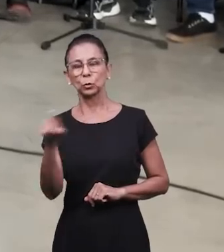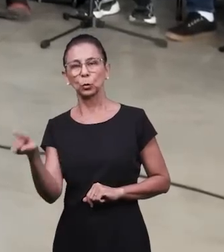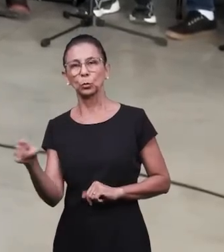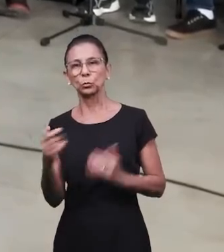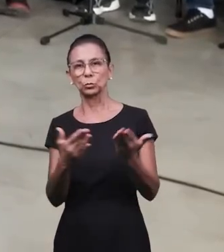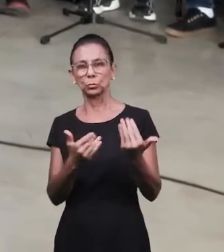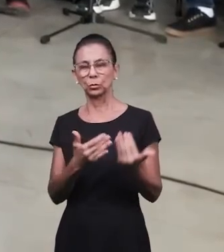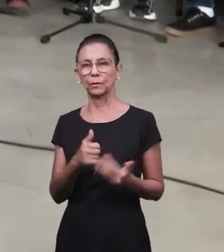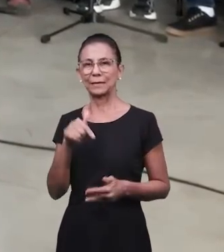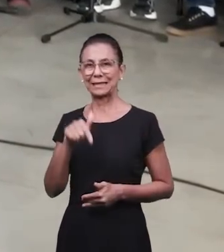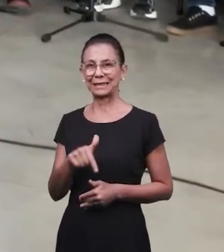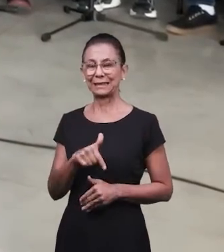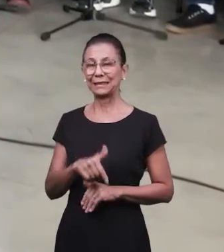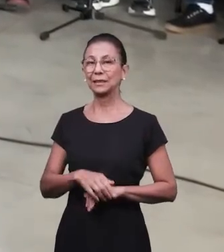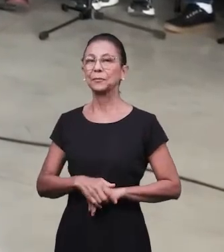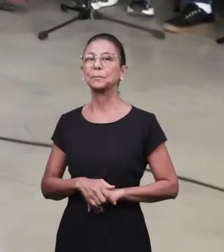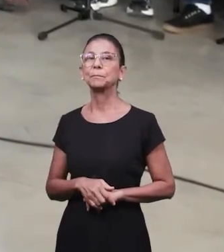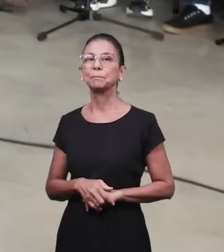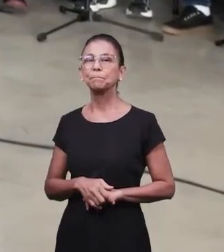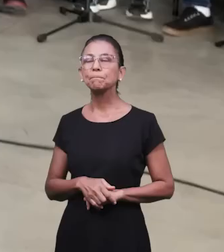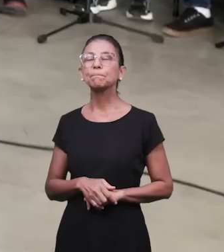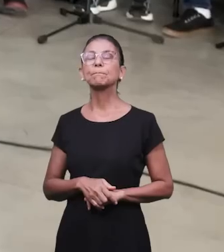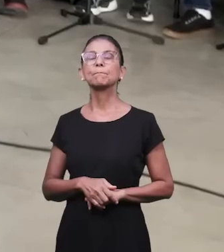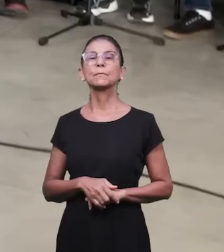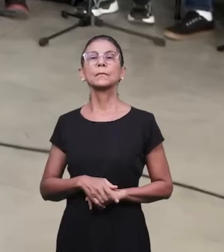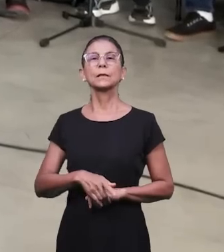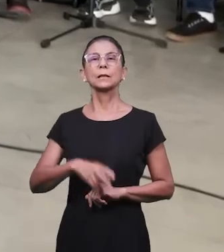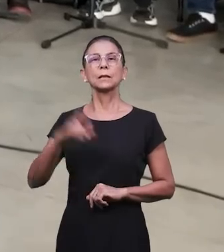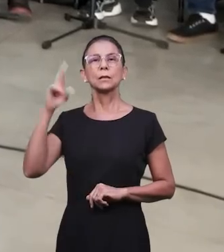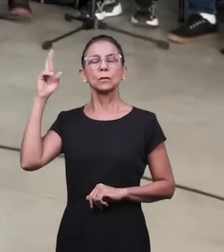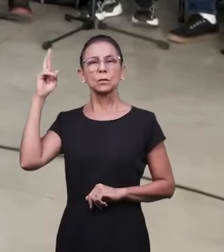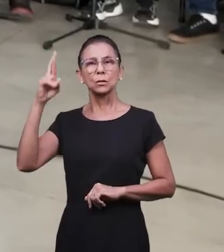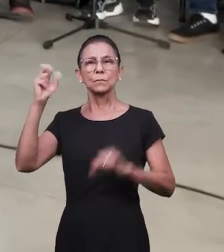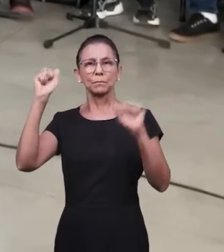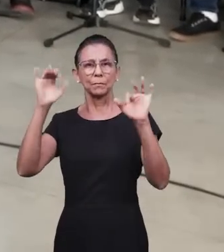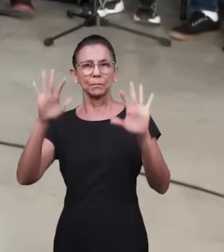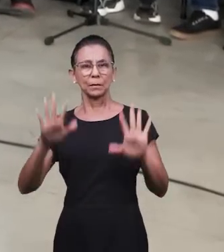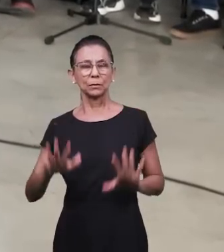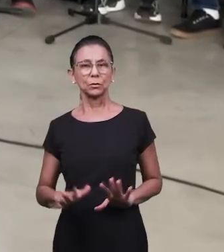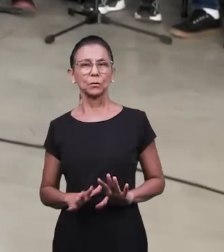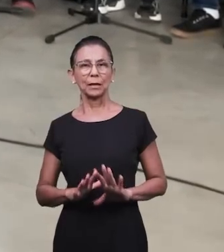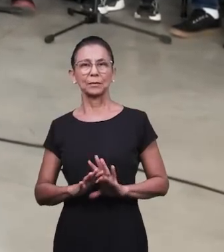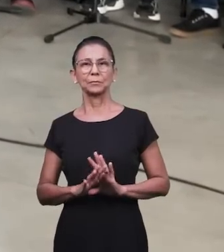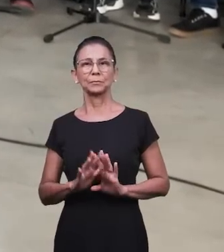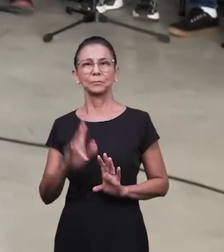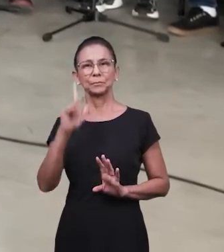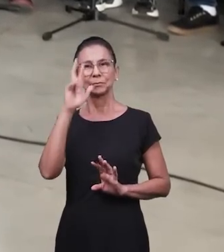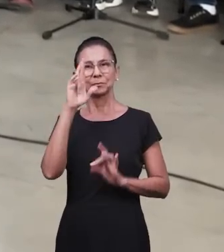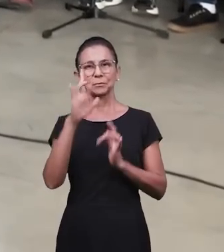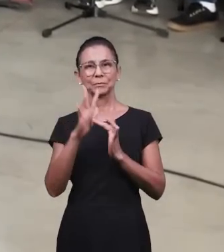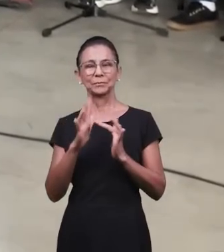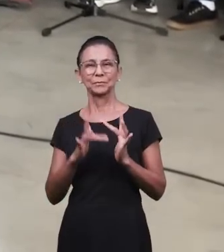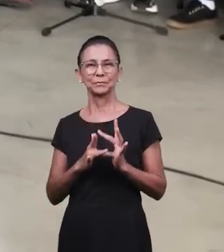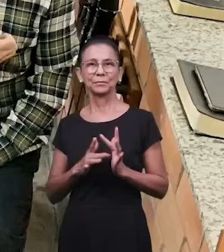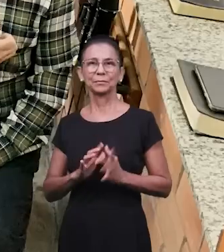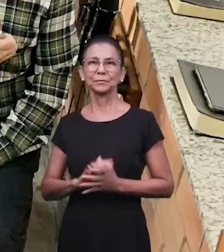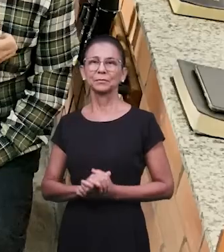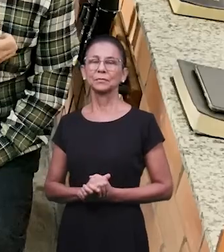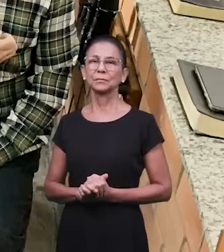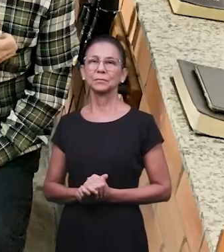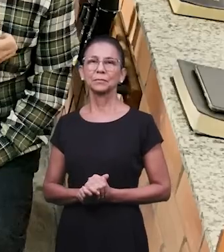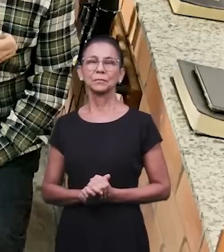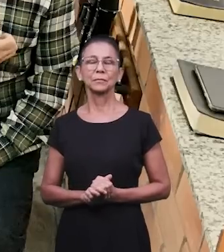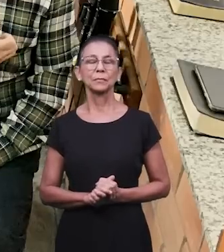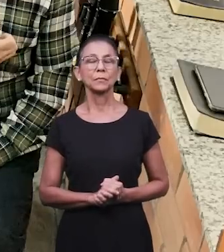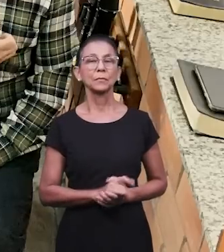em todos os Manaíns, nós temos uma certeza de que o Senhor há de dar uma grande bênção. Deus abençoe a todos, a paz do Senhor Jesus. A